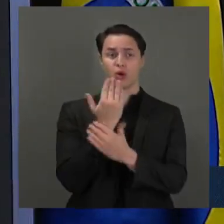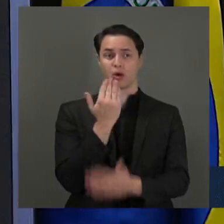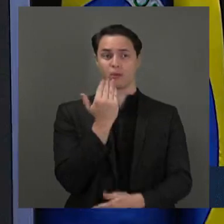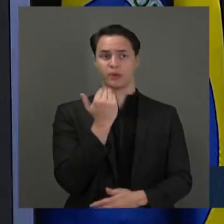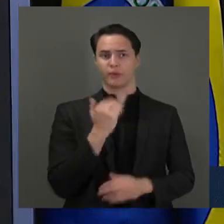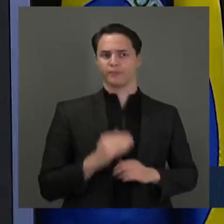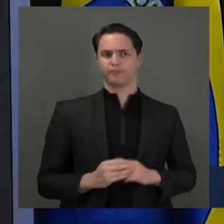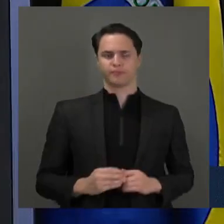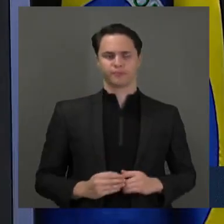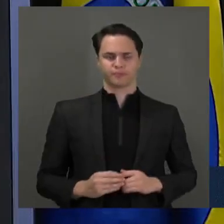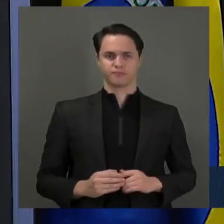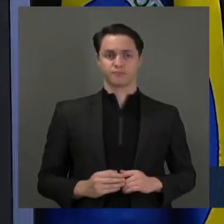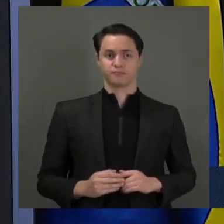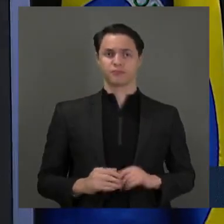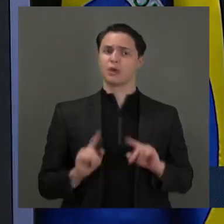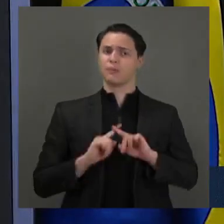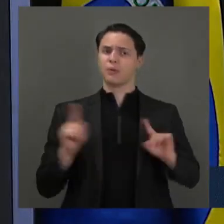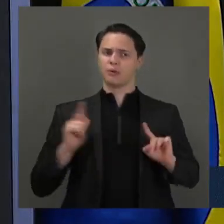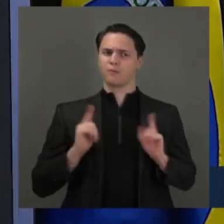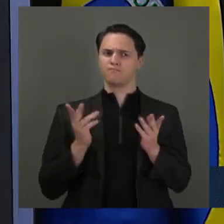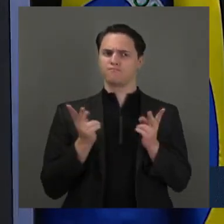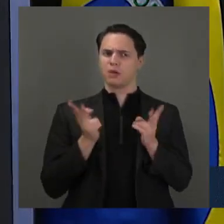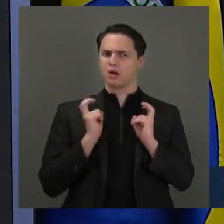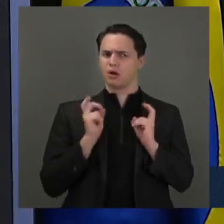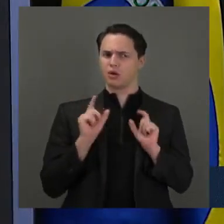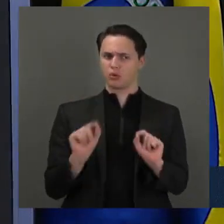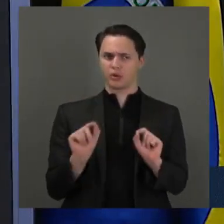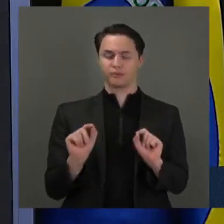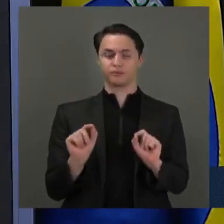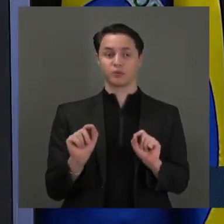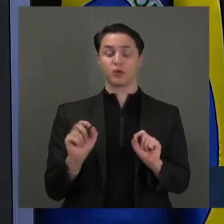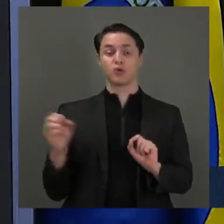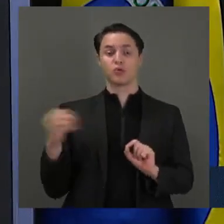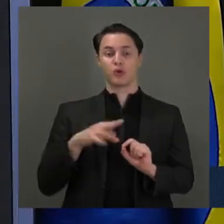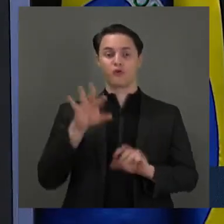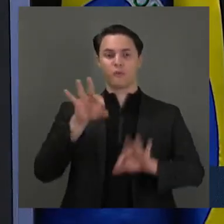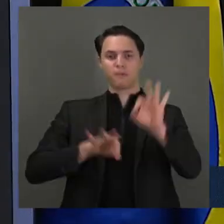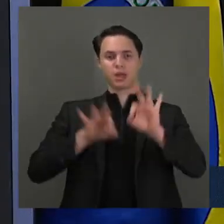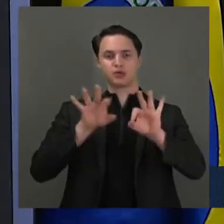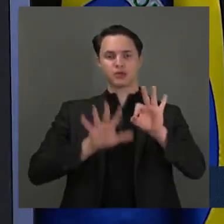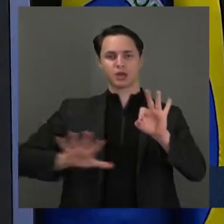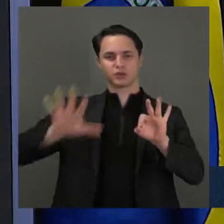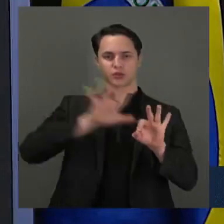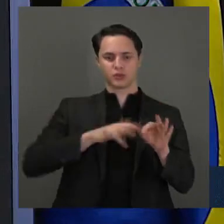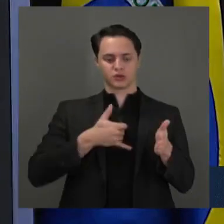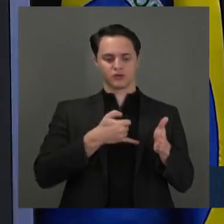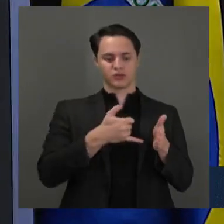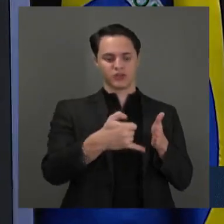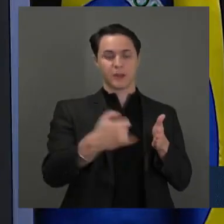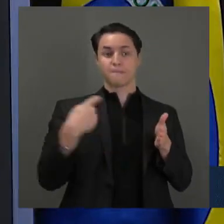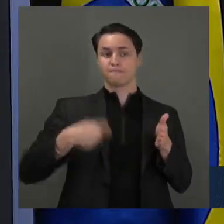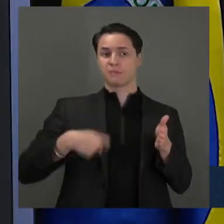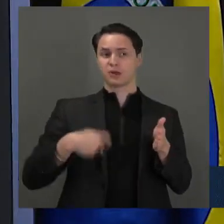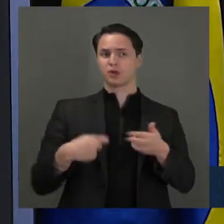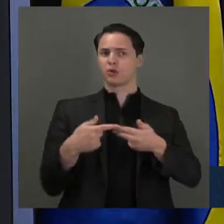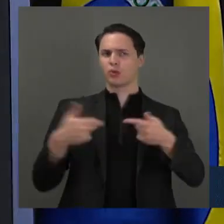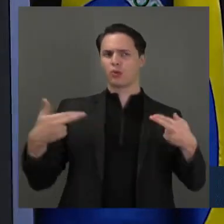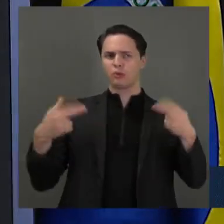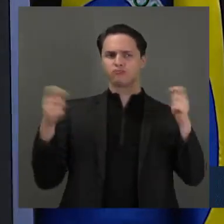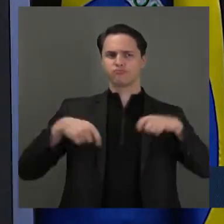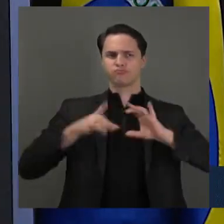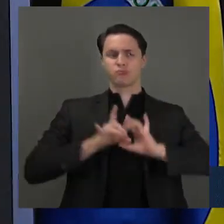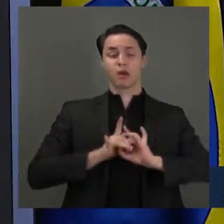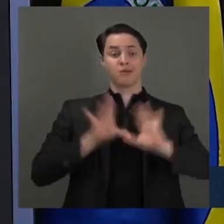vejo, entretanto, que o novo Plano Nacional de Fertilizantes, como antes, carece de instrumentos que possibilitem a